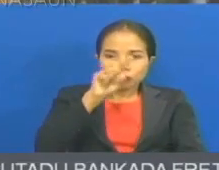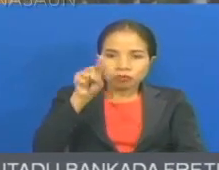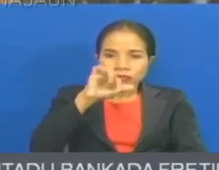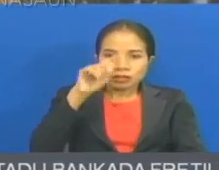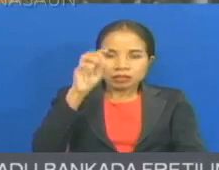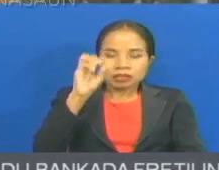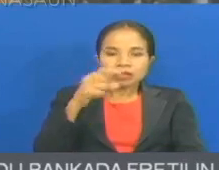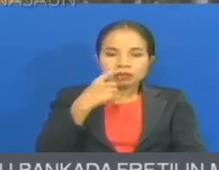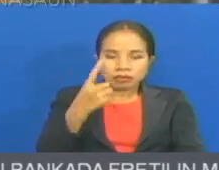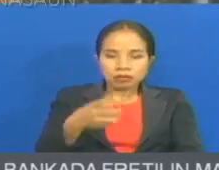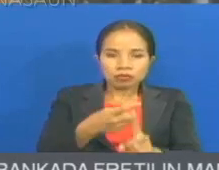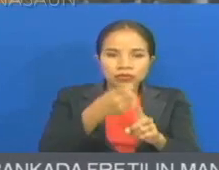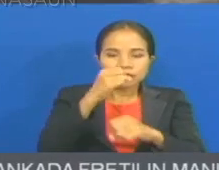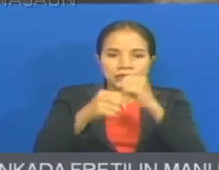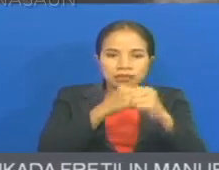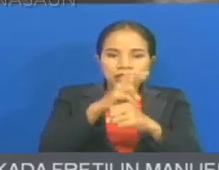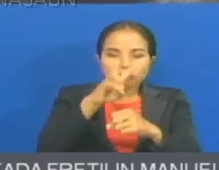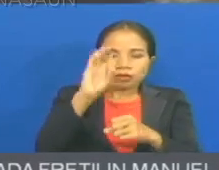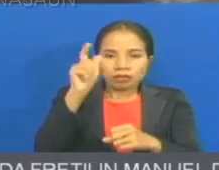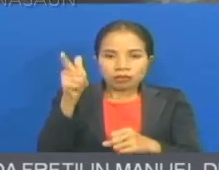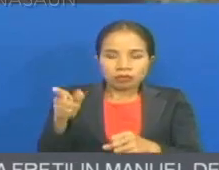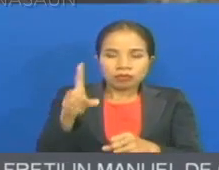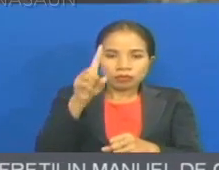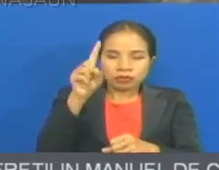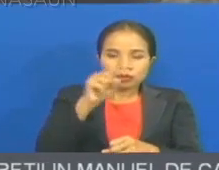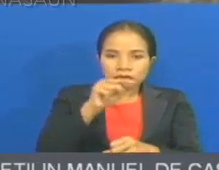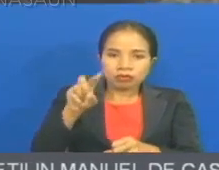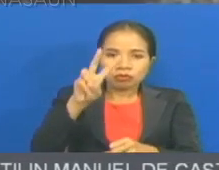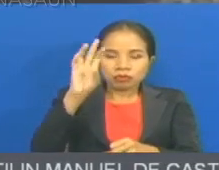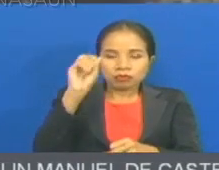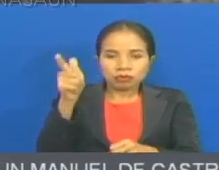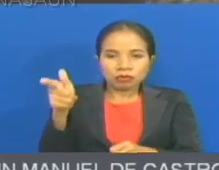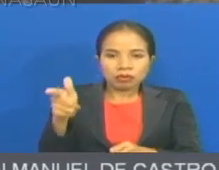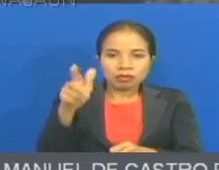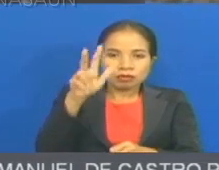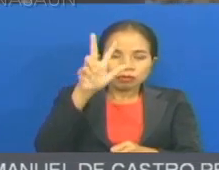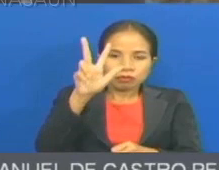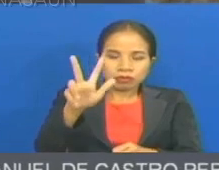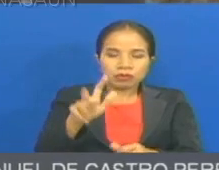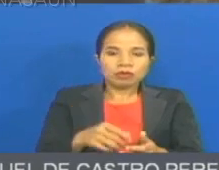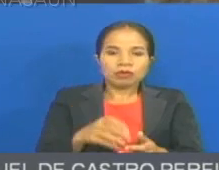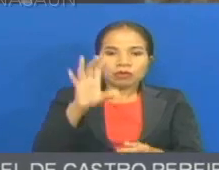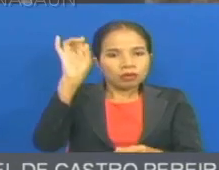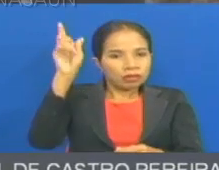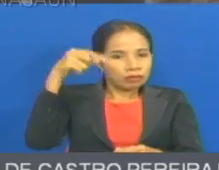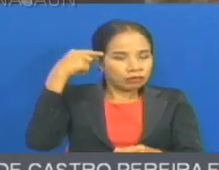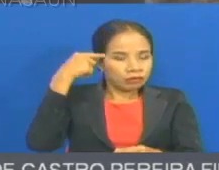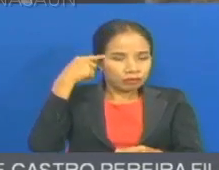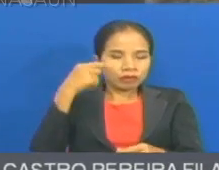afirma, husi tinan rihun rua rua nulu resin ida to tinan rihun rua rua nulu resin tolu, oitavo